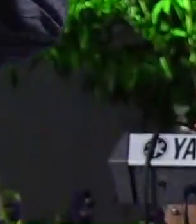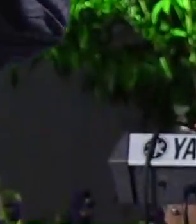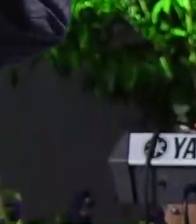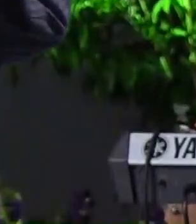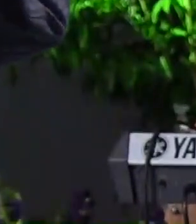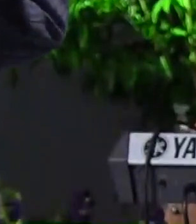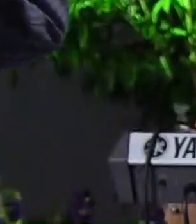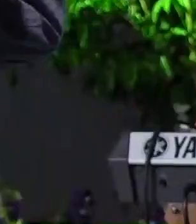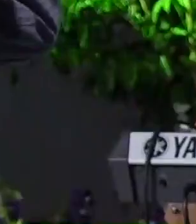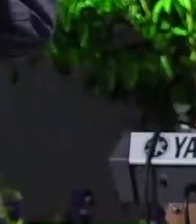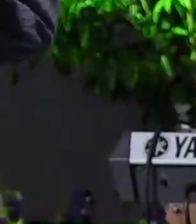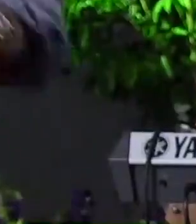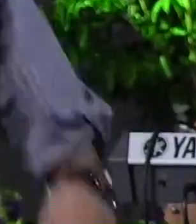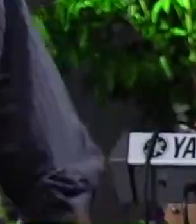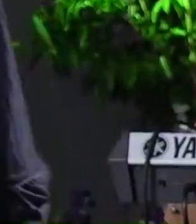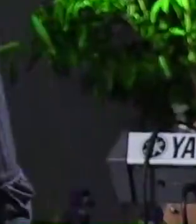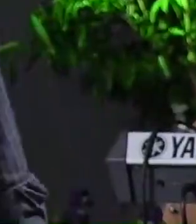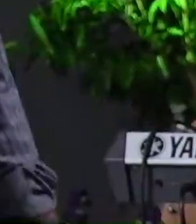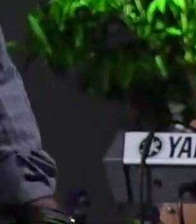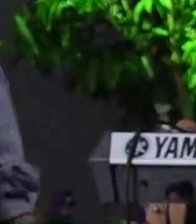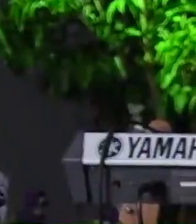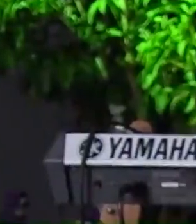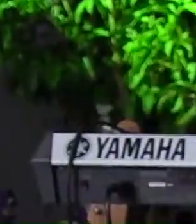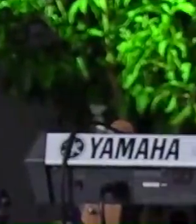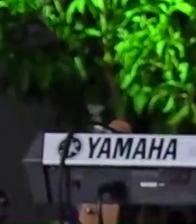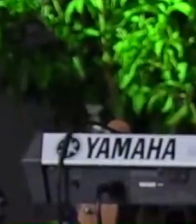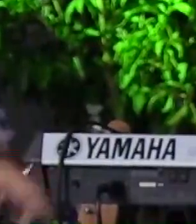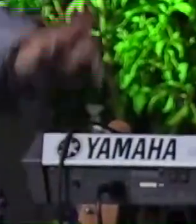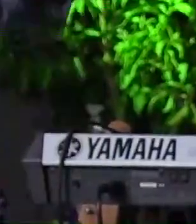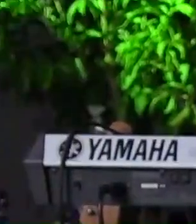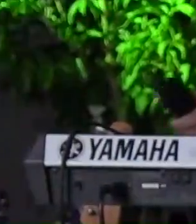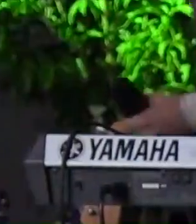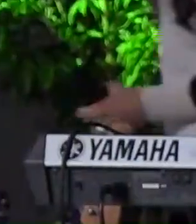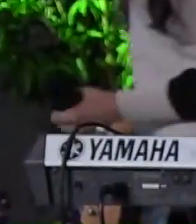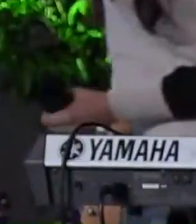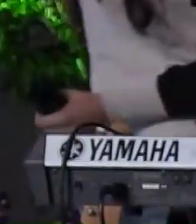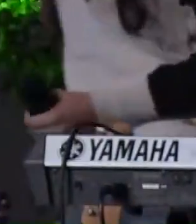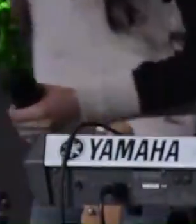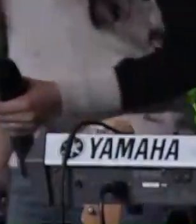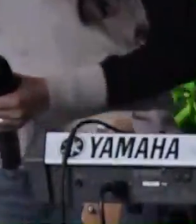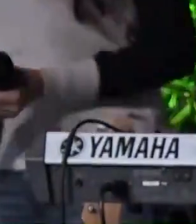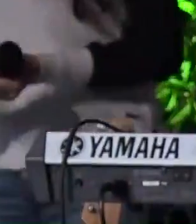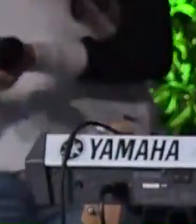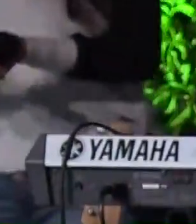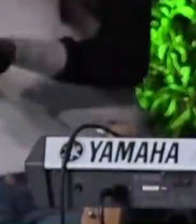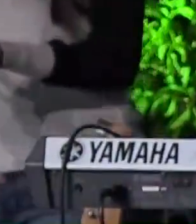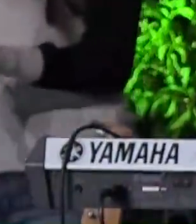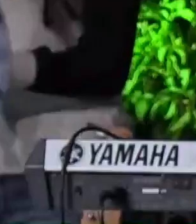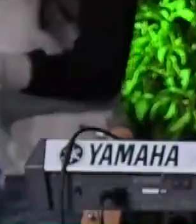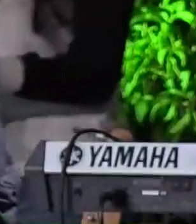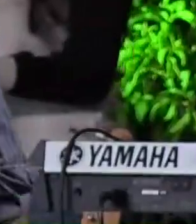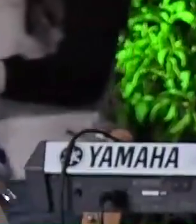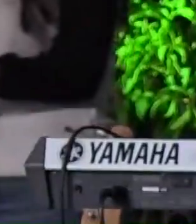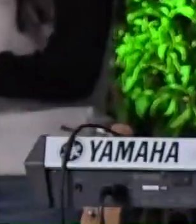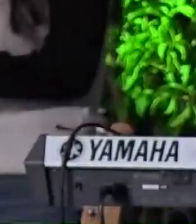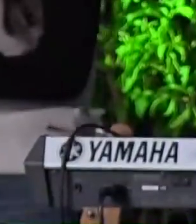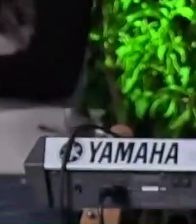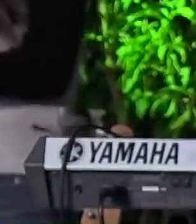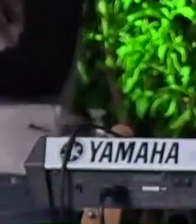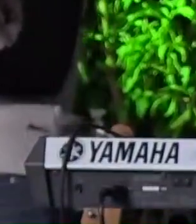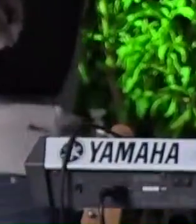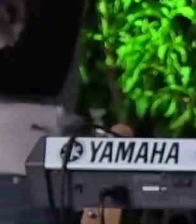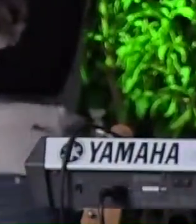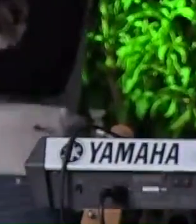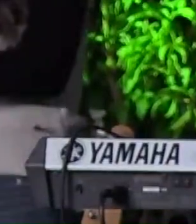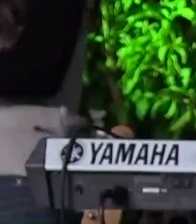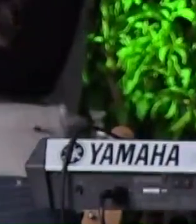Vocês podem ter menos força física, mas têm grande força espiritual.